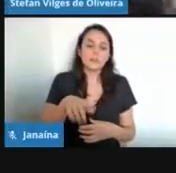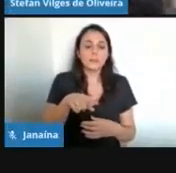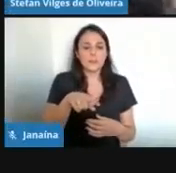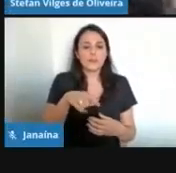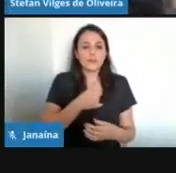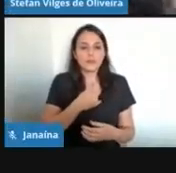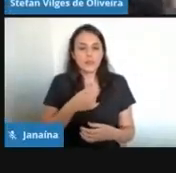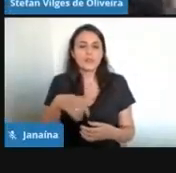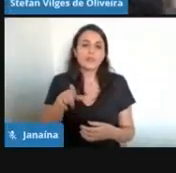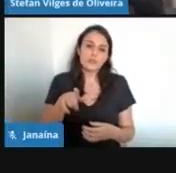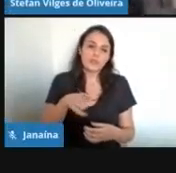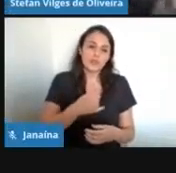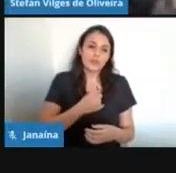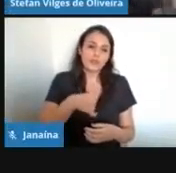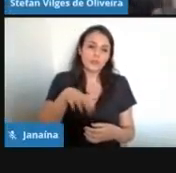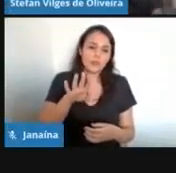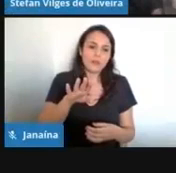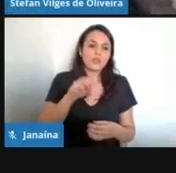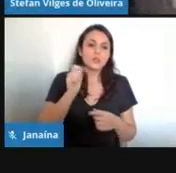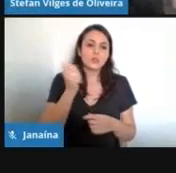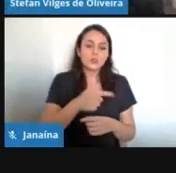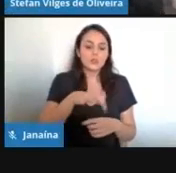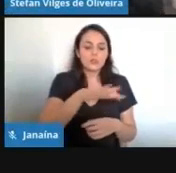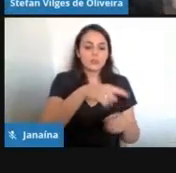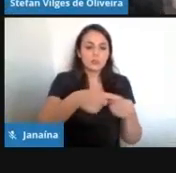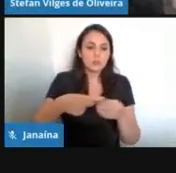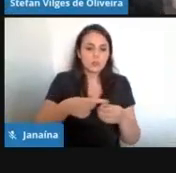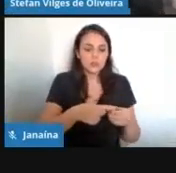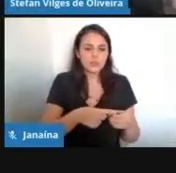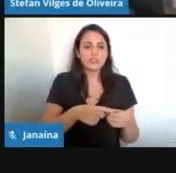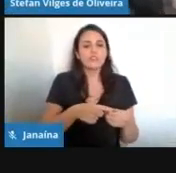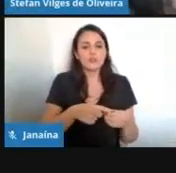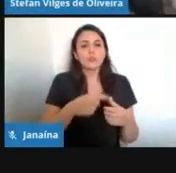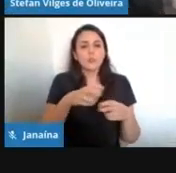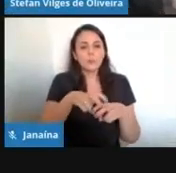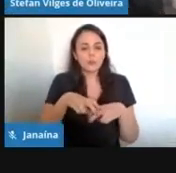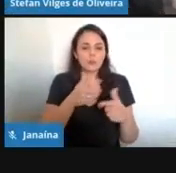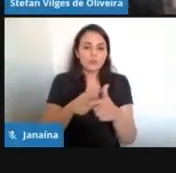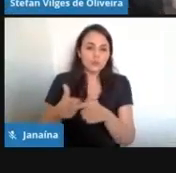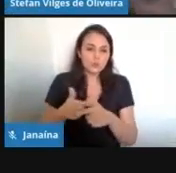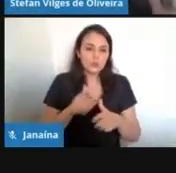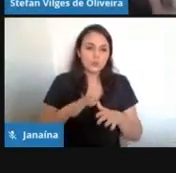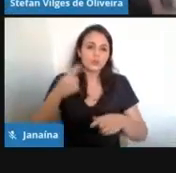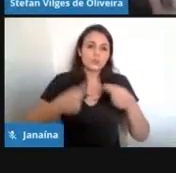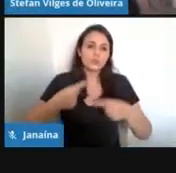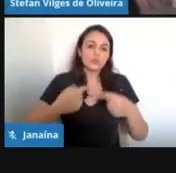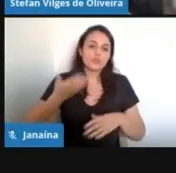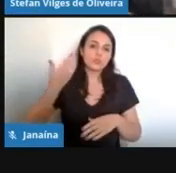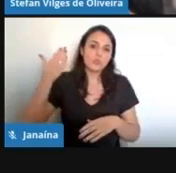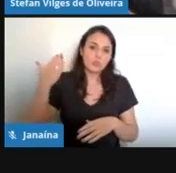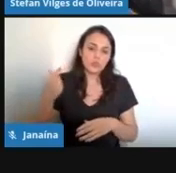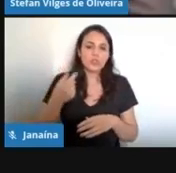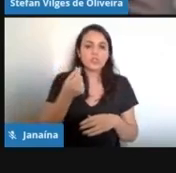municípios, até mesmo por conta dessas fragilidades que a gente discutiu anteriormente, econômicas, sociais, né, e